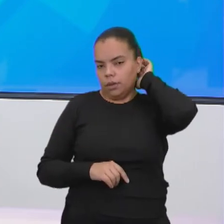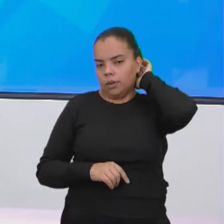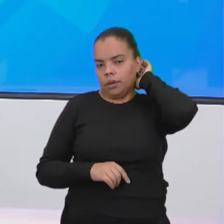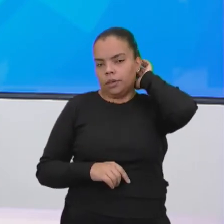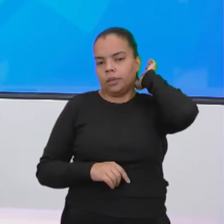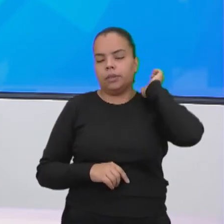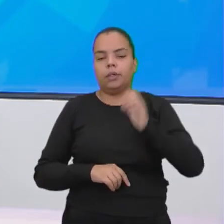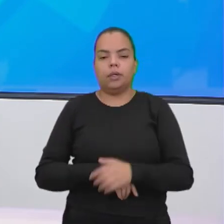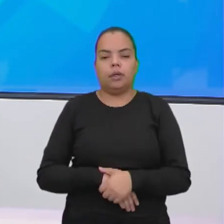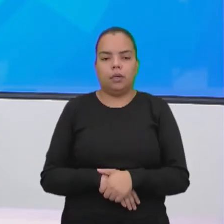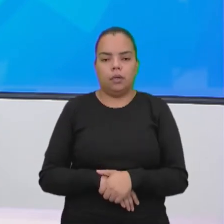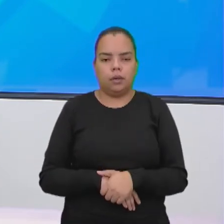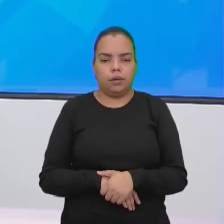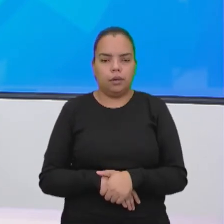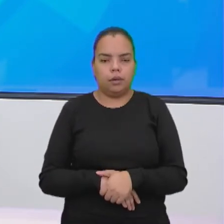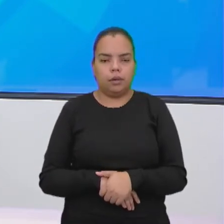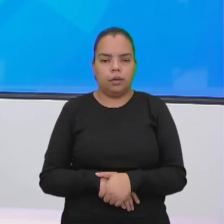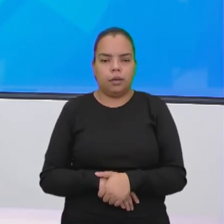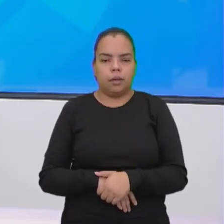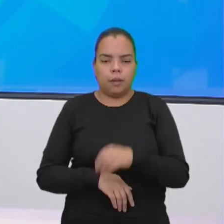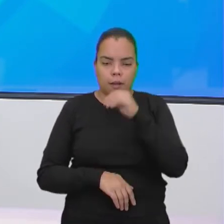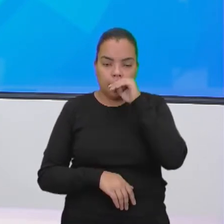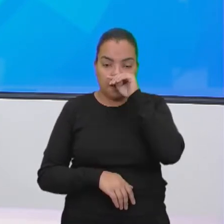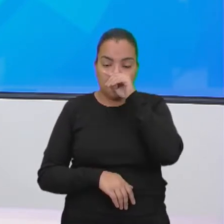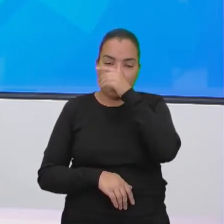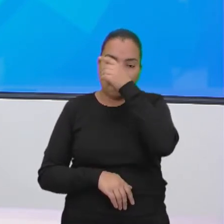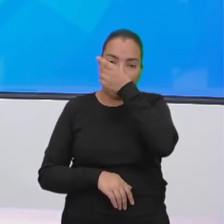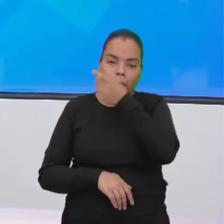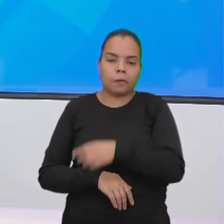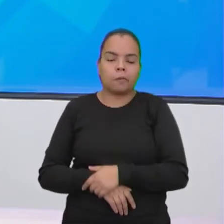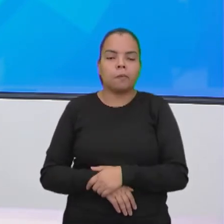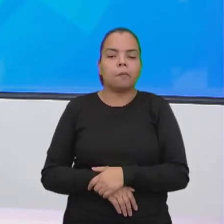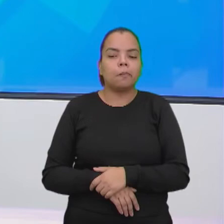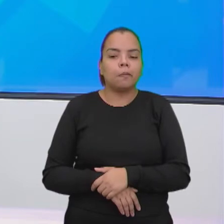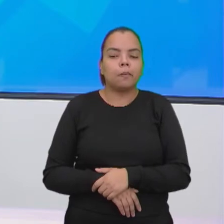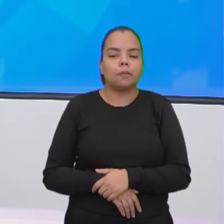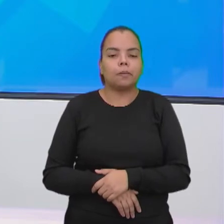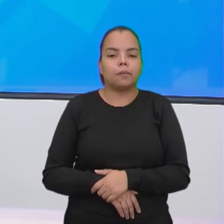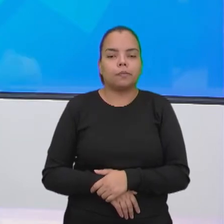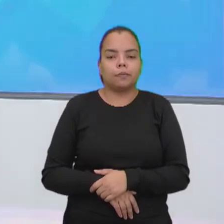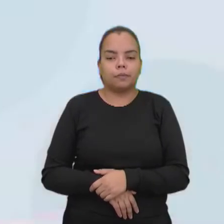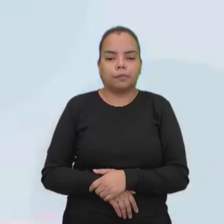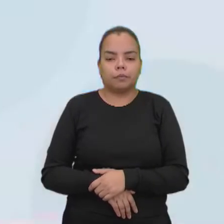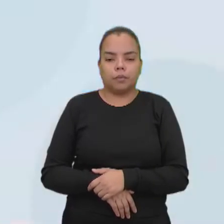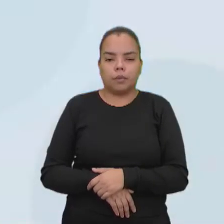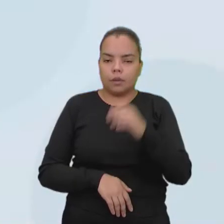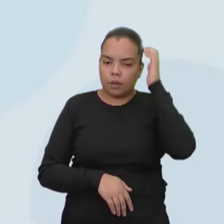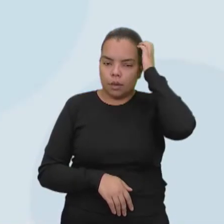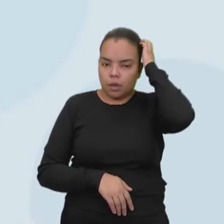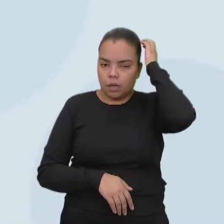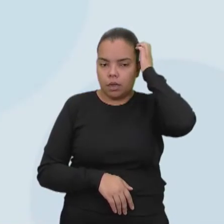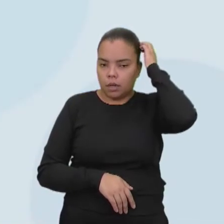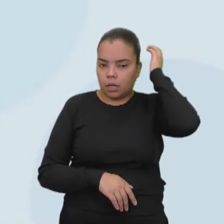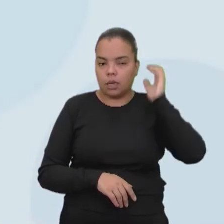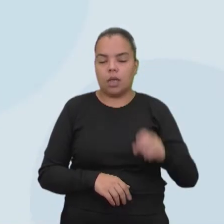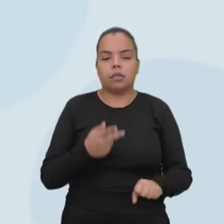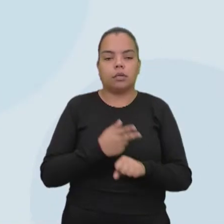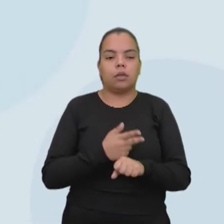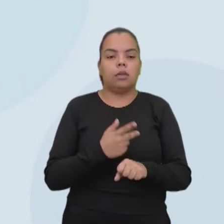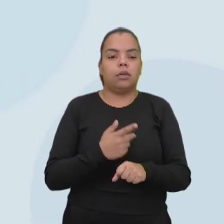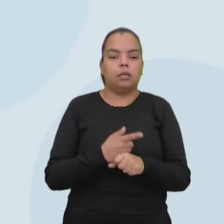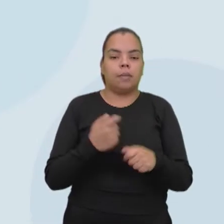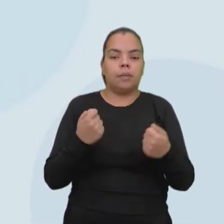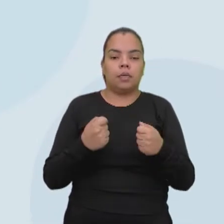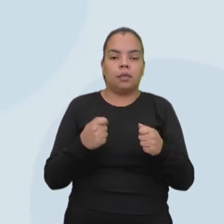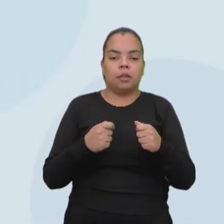rochas sedimentares não detríticas, né, as rochas costumam ser muito porosas, o que permite que nelas se